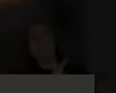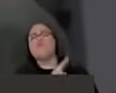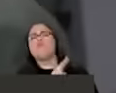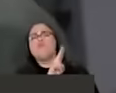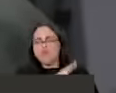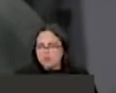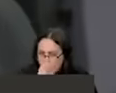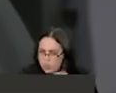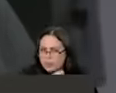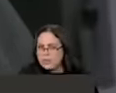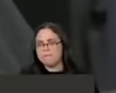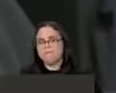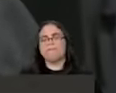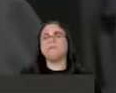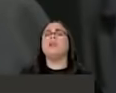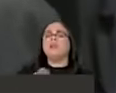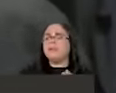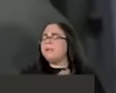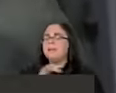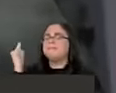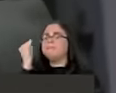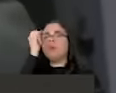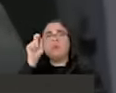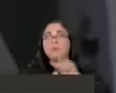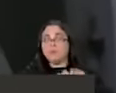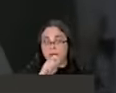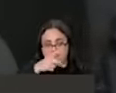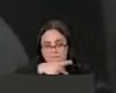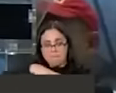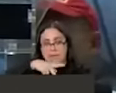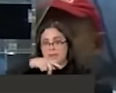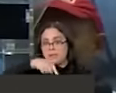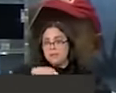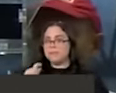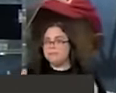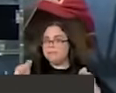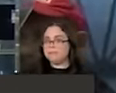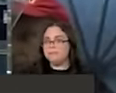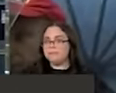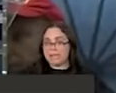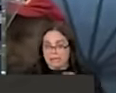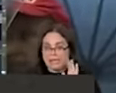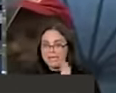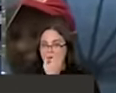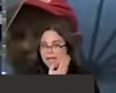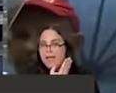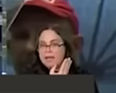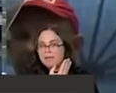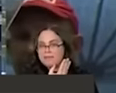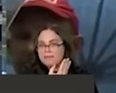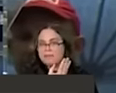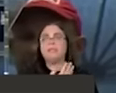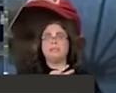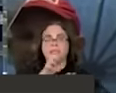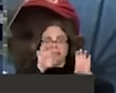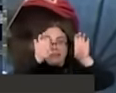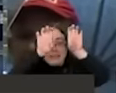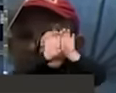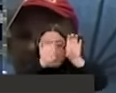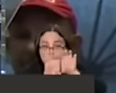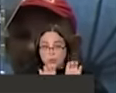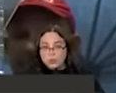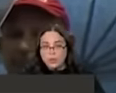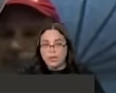microfone. Mas mais importante ainda, um país que teve a capacidade de criar uma estrutura